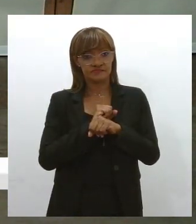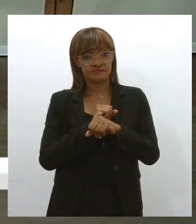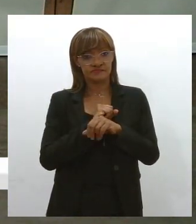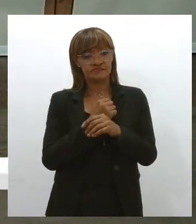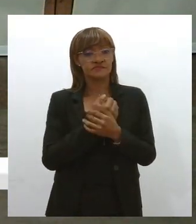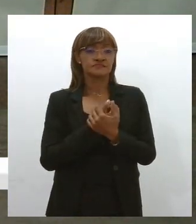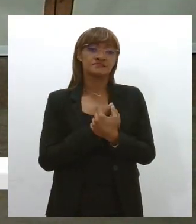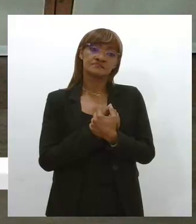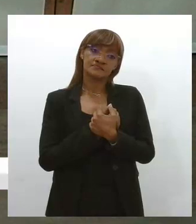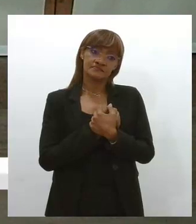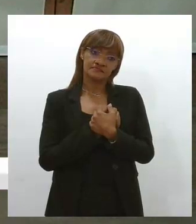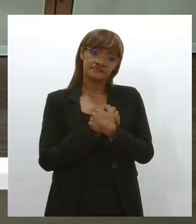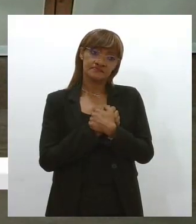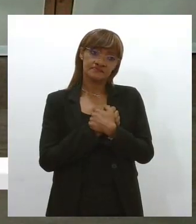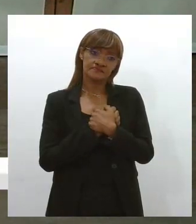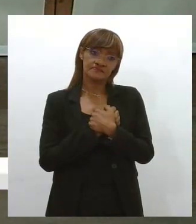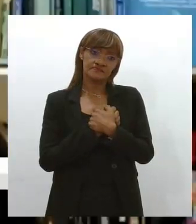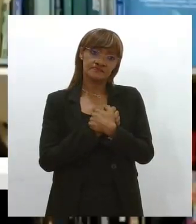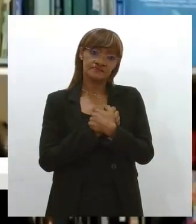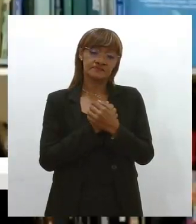Nós somos uma sociedade,